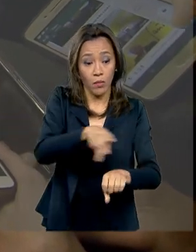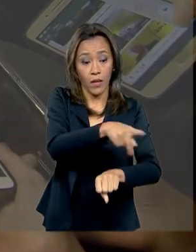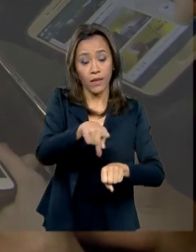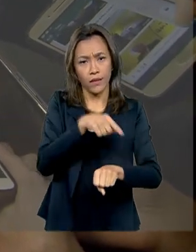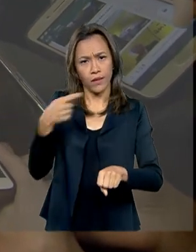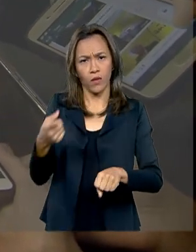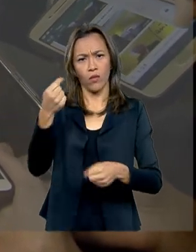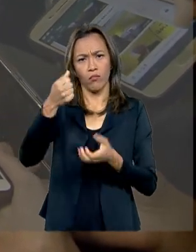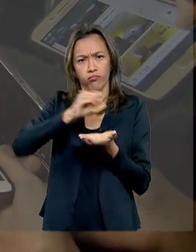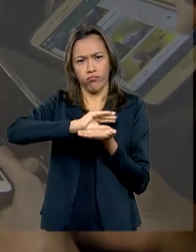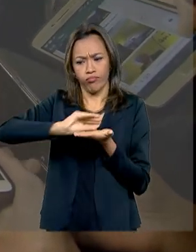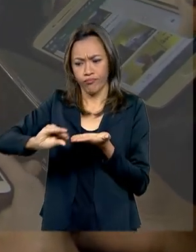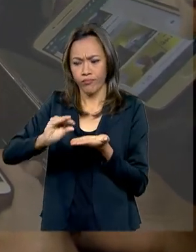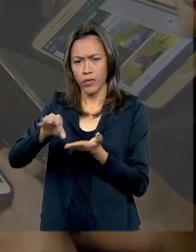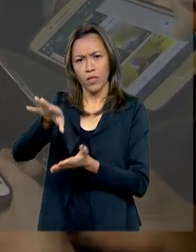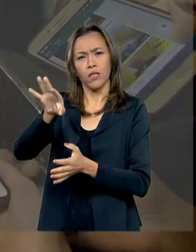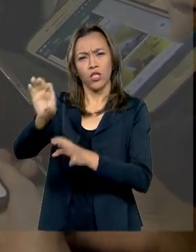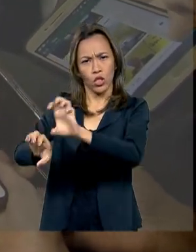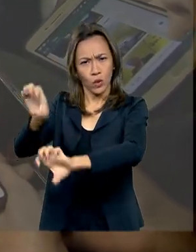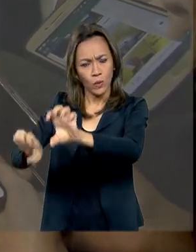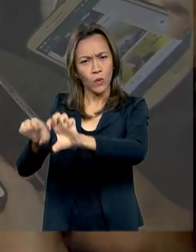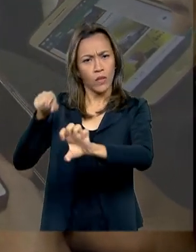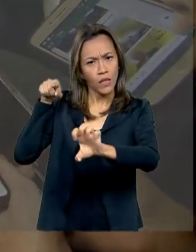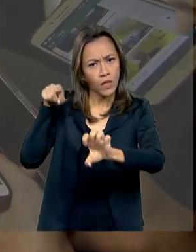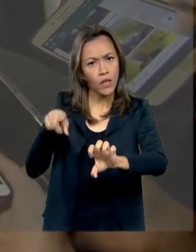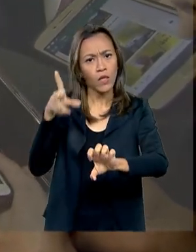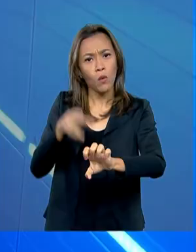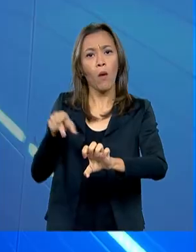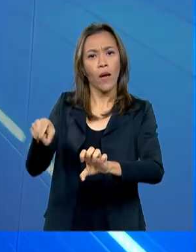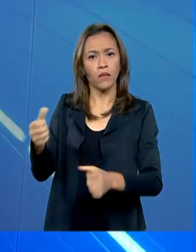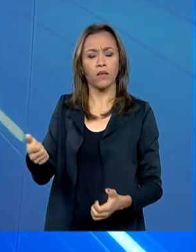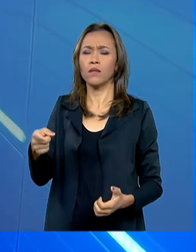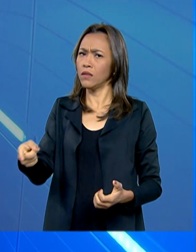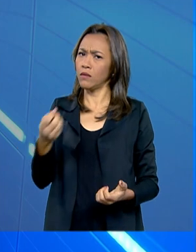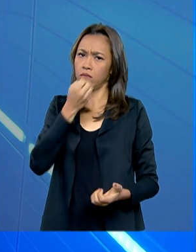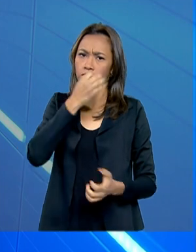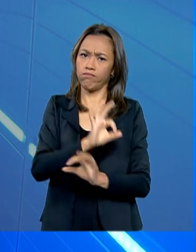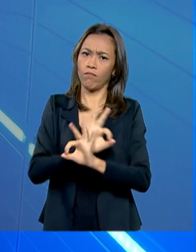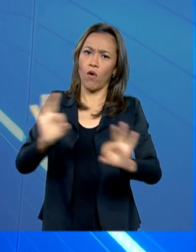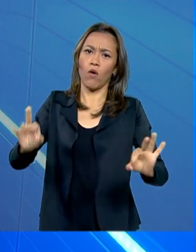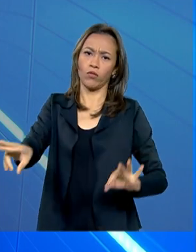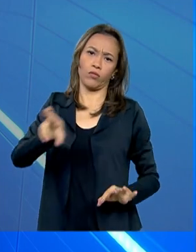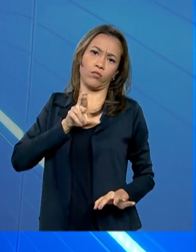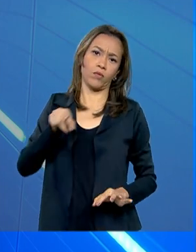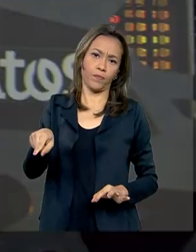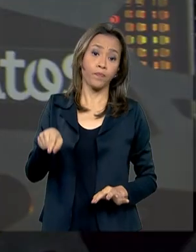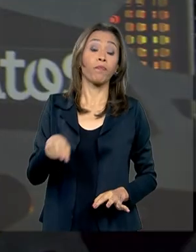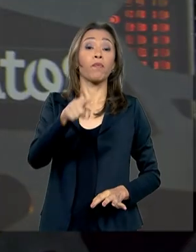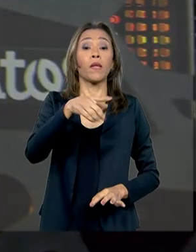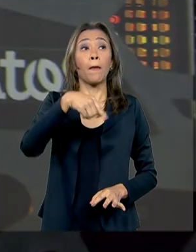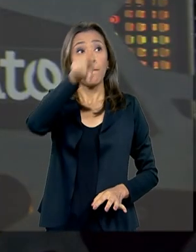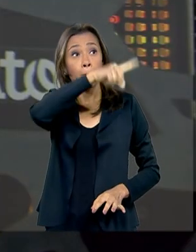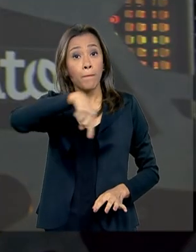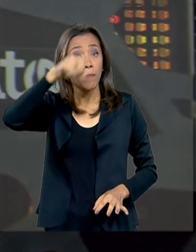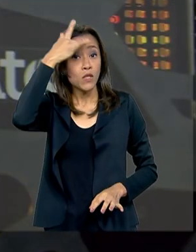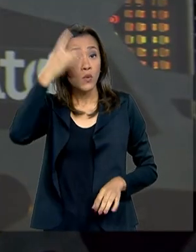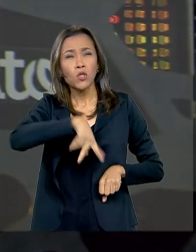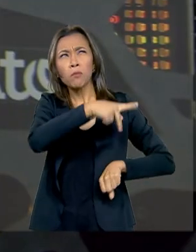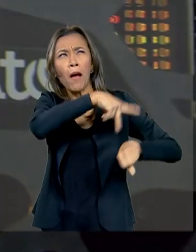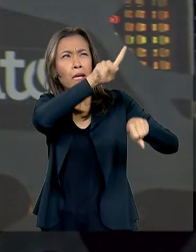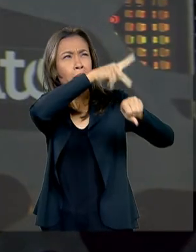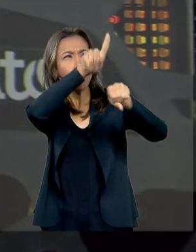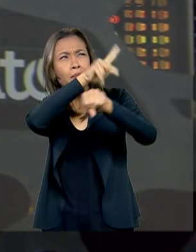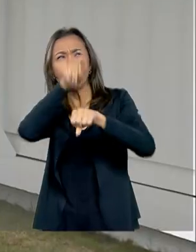investimento em estruturas como essa é extremamente favorável. E pesquisadores de todo o país podem ter acesso a